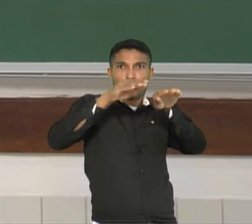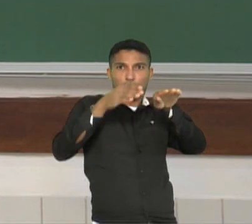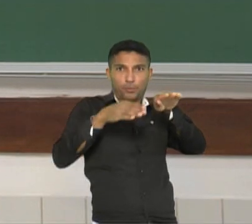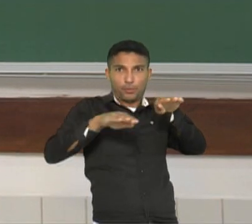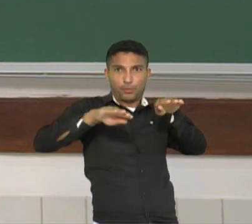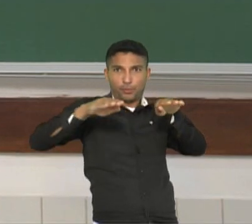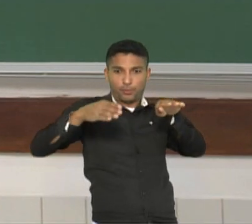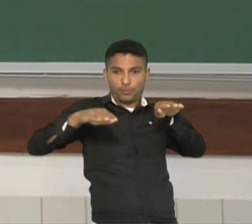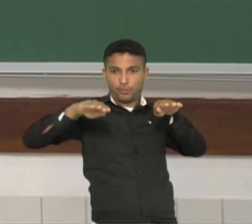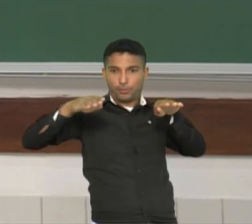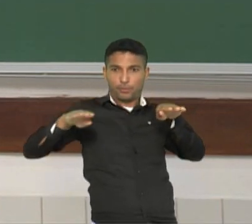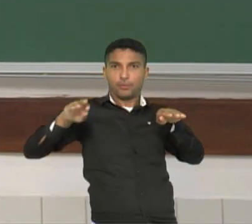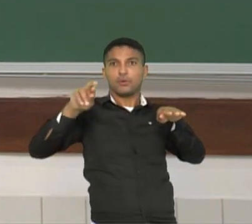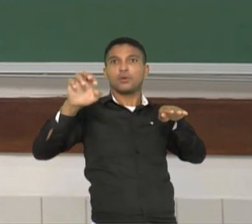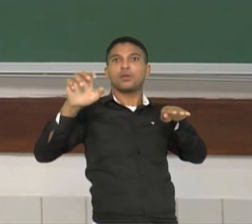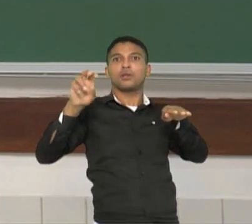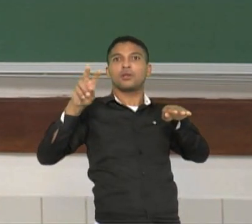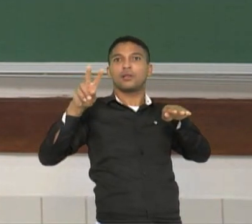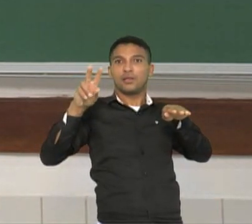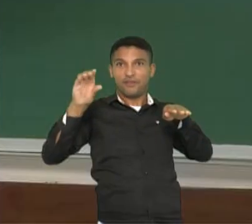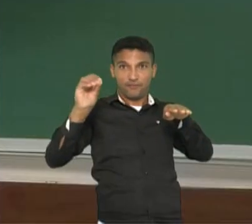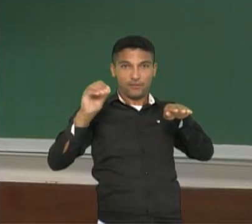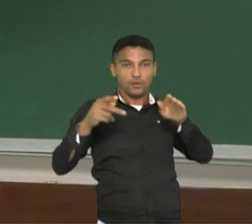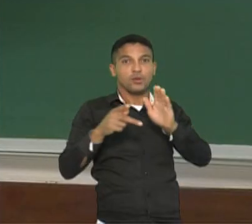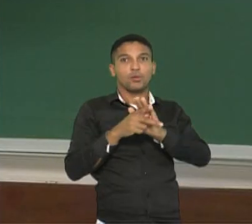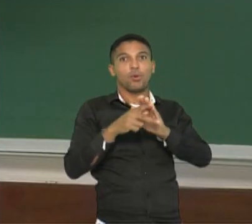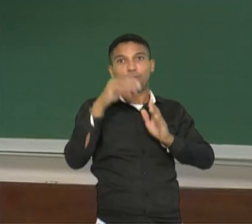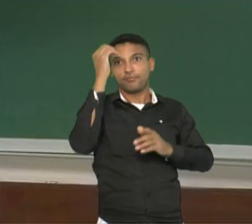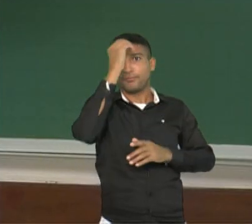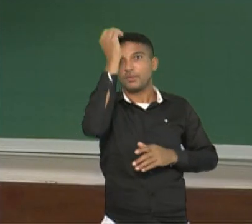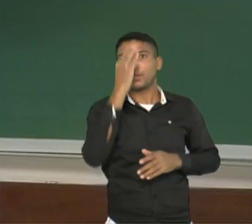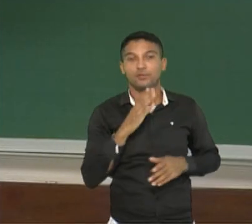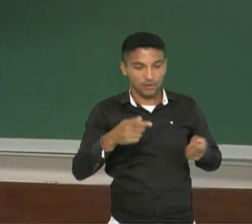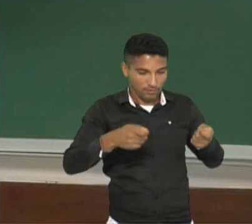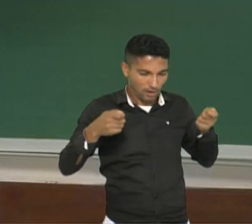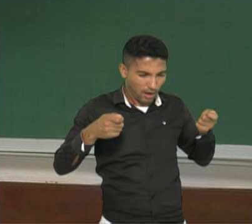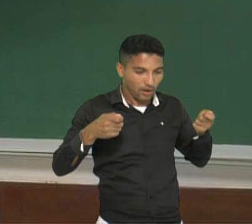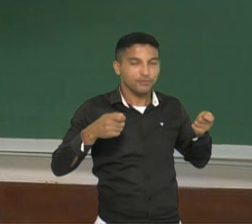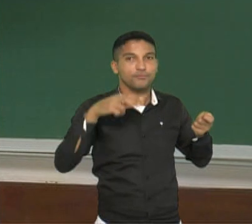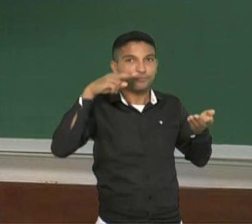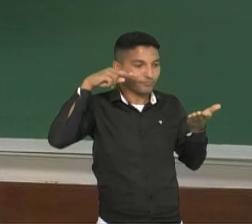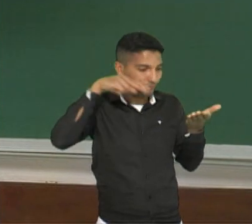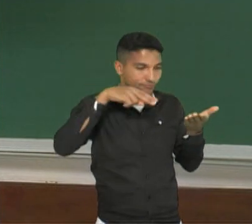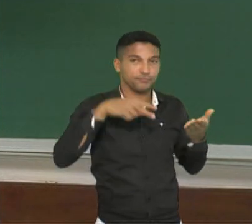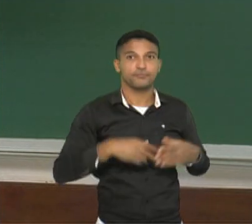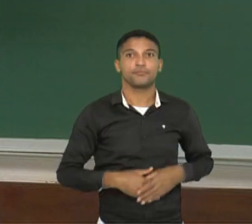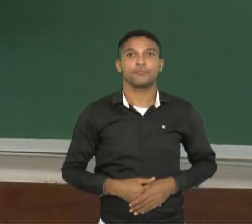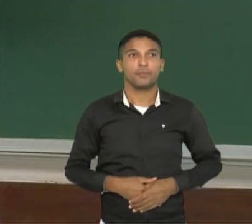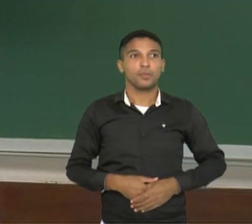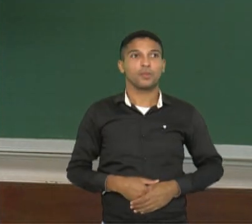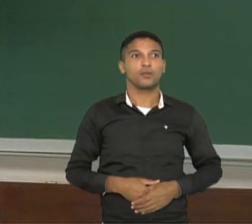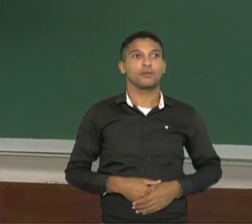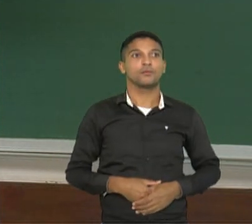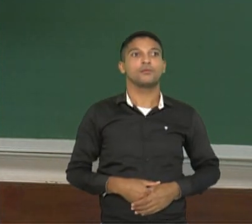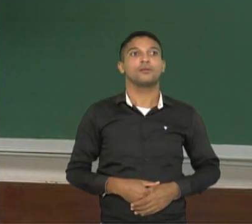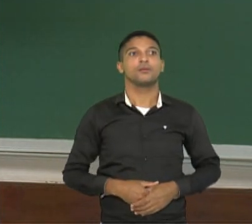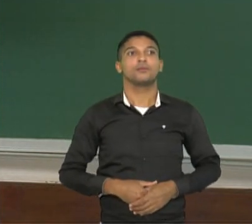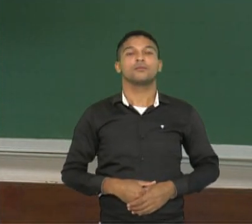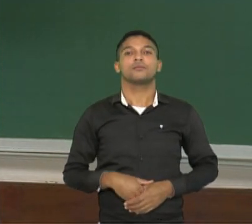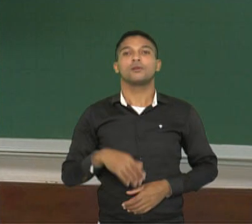com a interpretação deste mapa. Agora a gente volta aqui a falar das pradarias. Então, áreas de